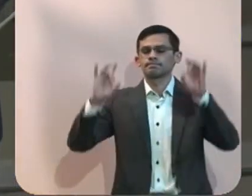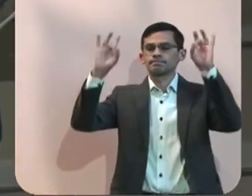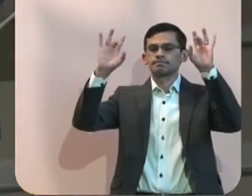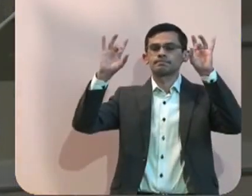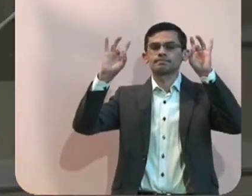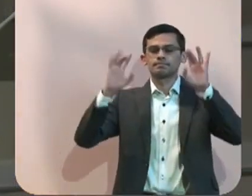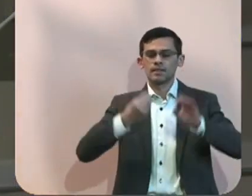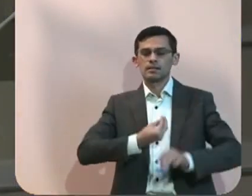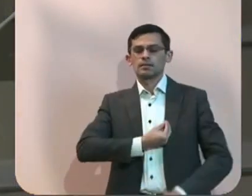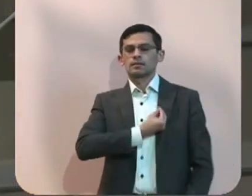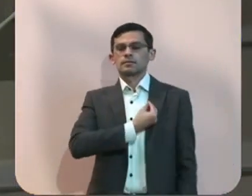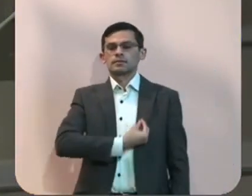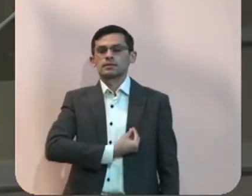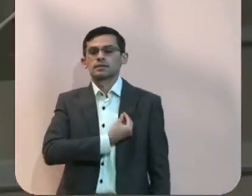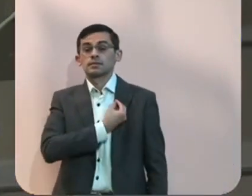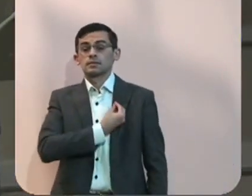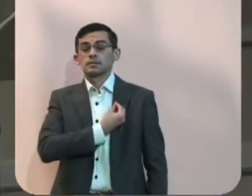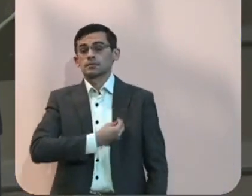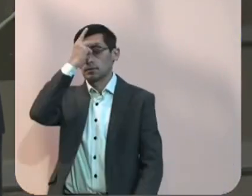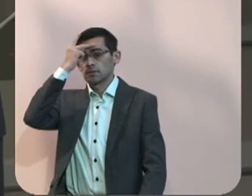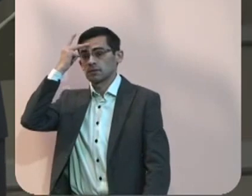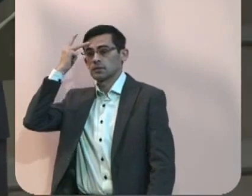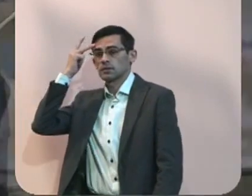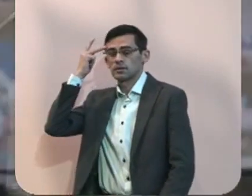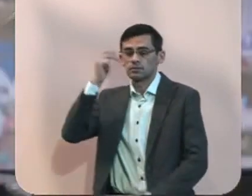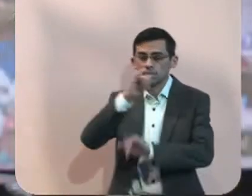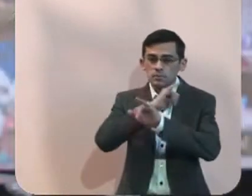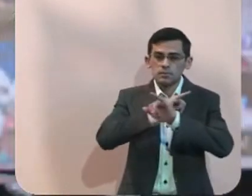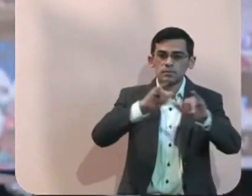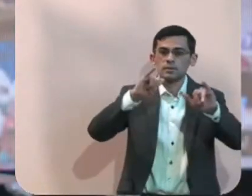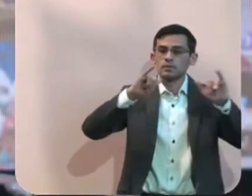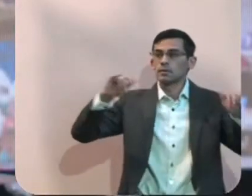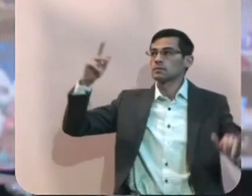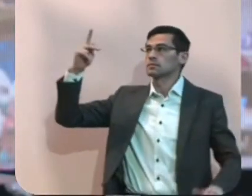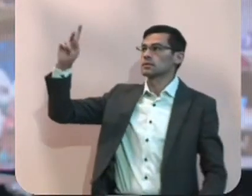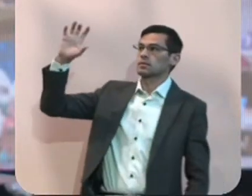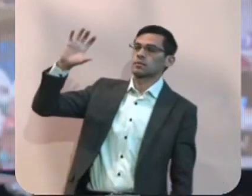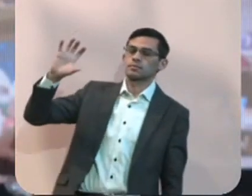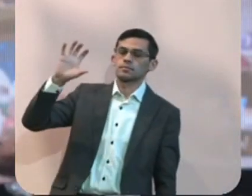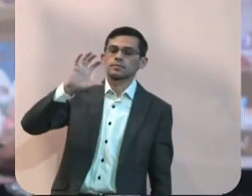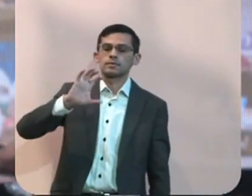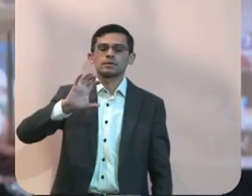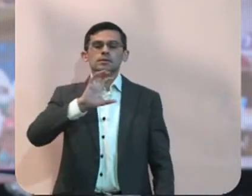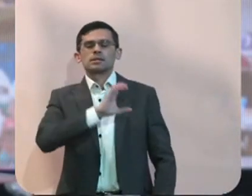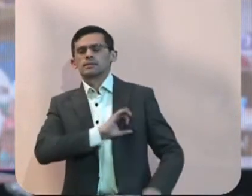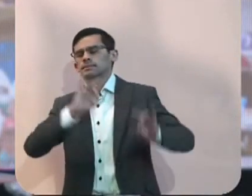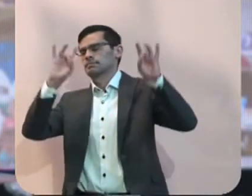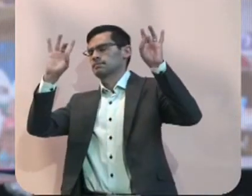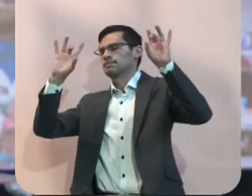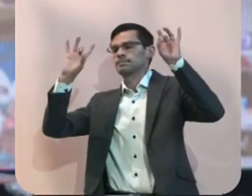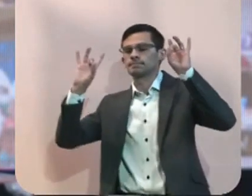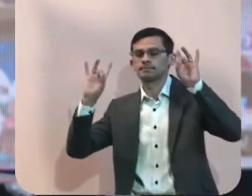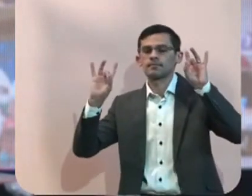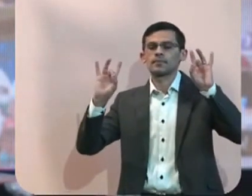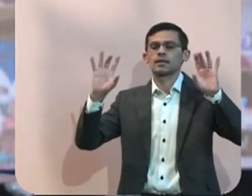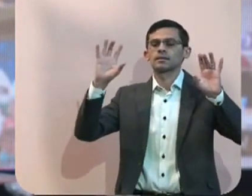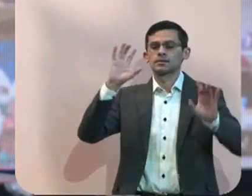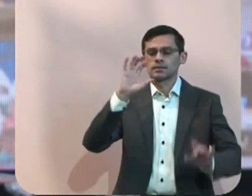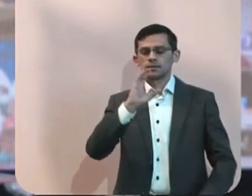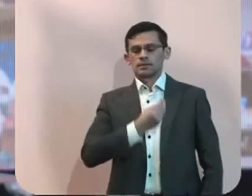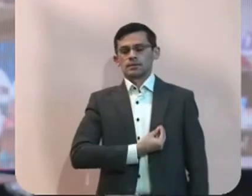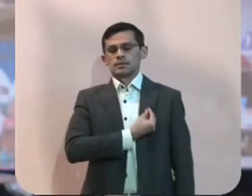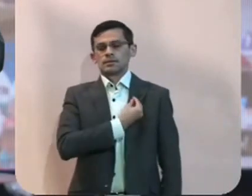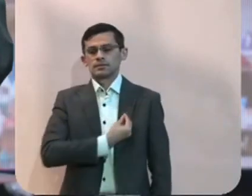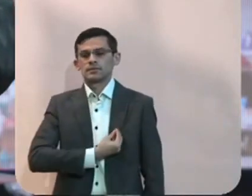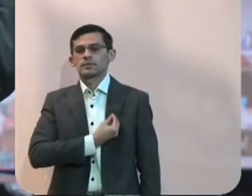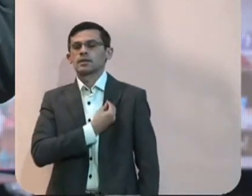Quão formosos são os pés dos que proclamam teu amor. Quão